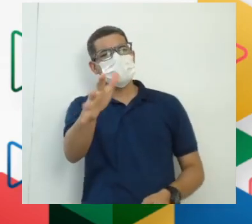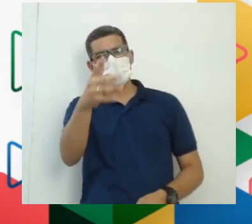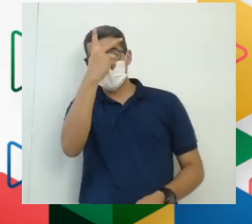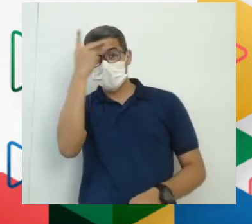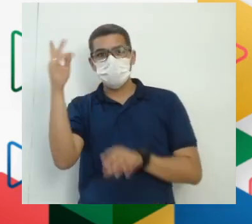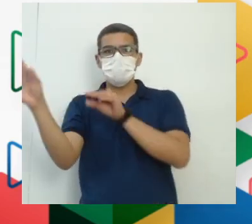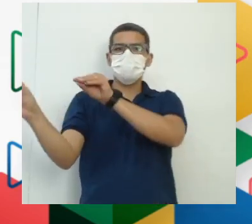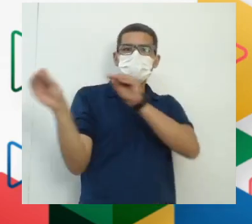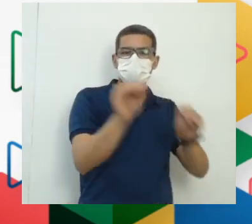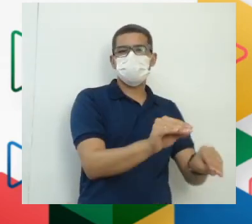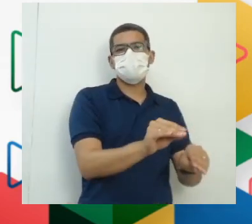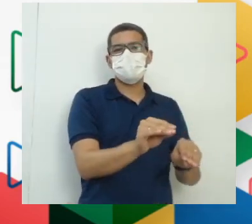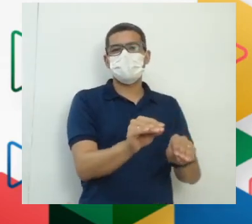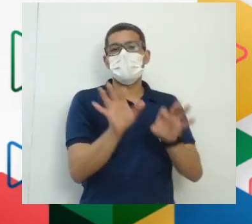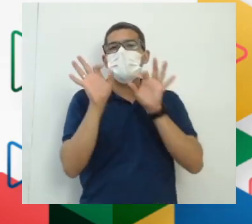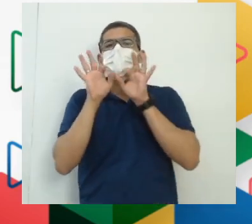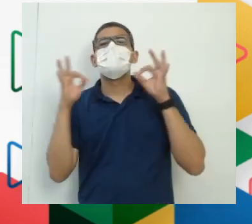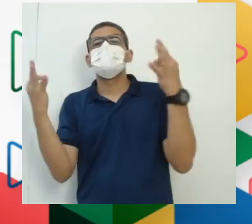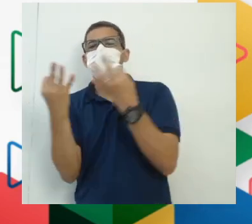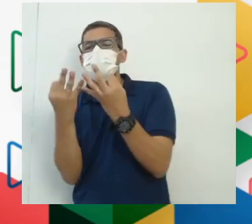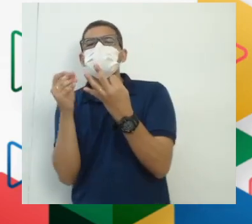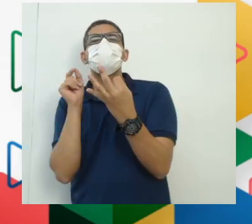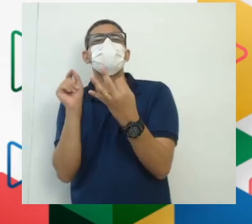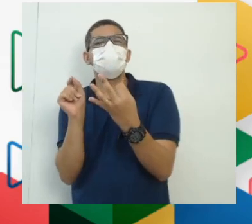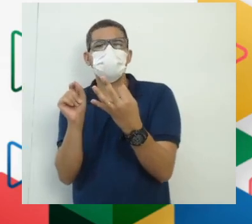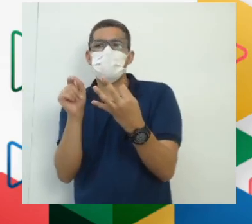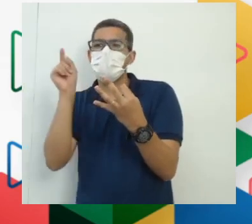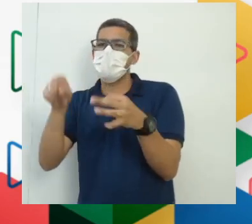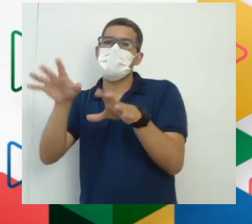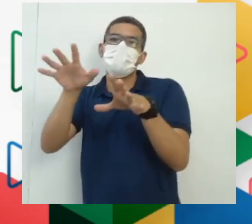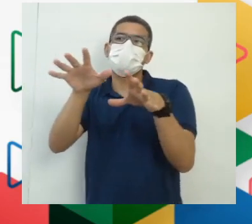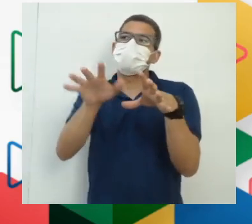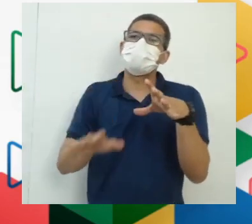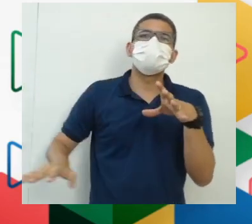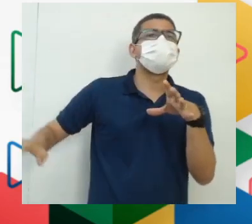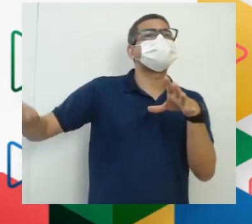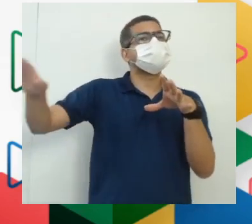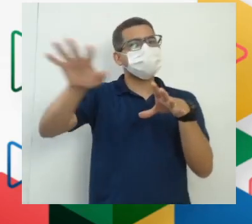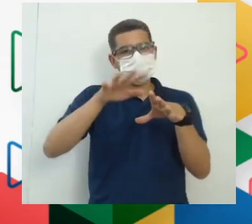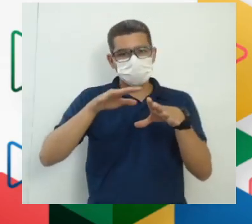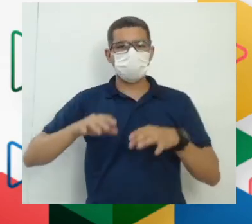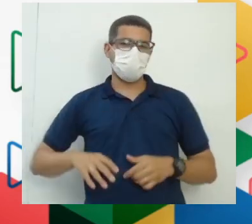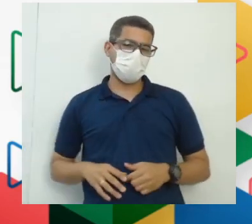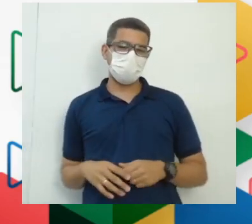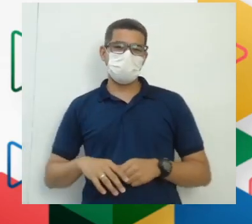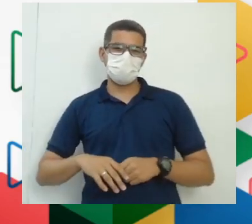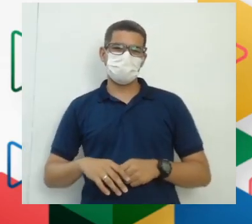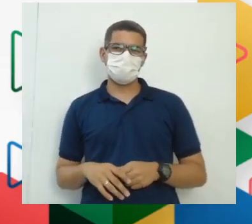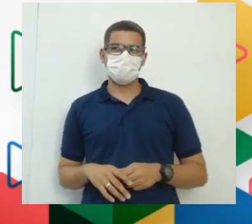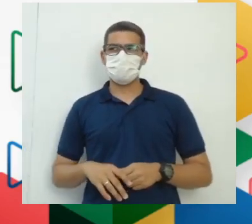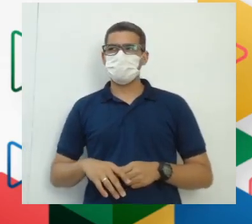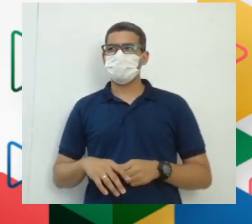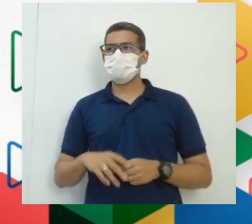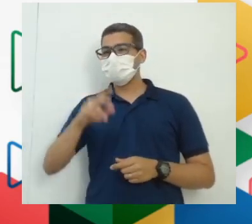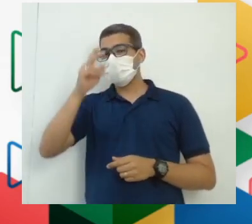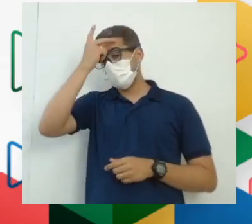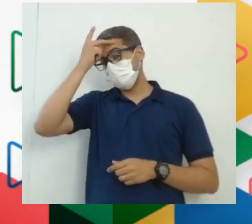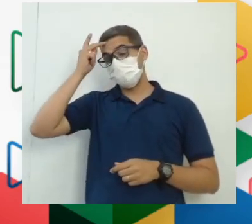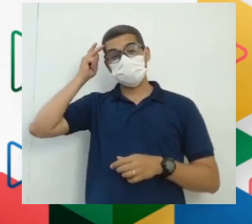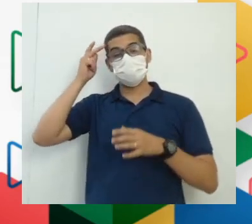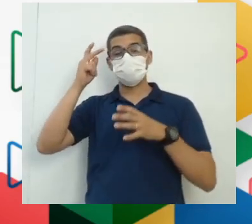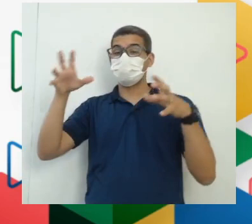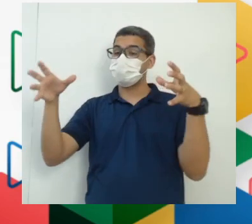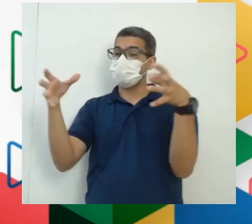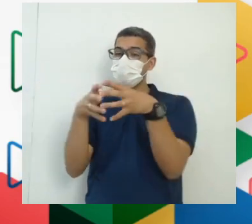família, usando uma figura de linguagem, é um eufemismo aqui para o que a gente pode dizer que aconteceu. Veio uma pá de gente para